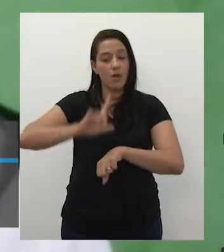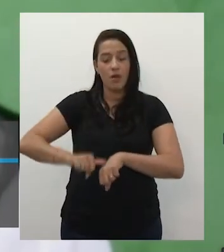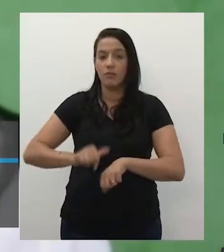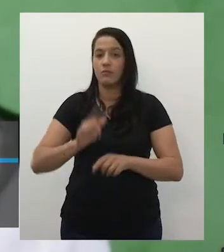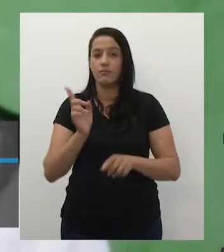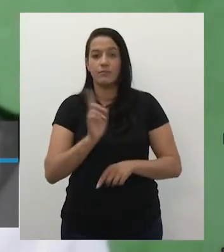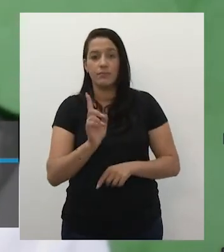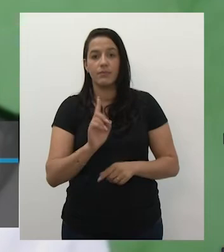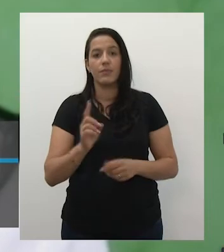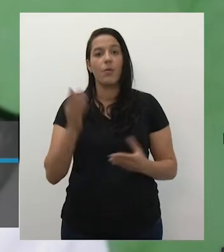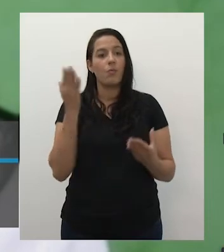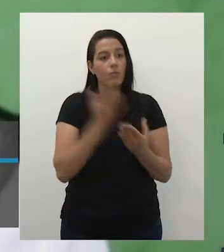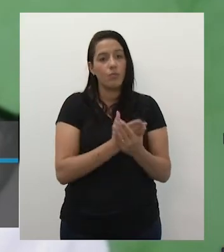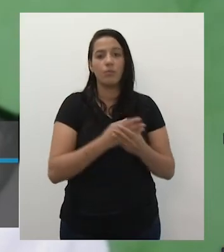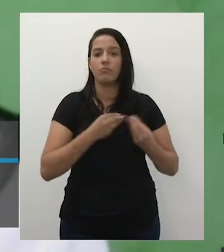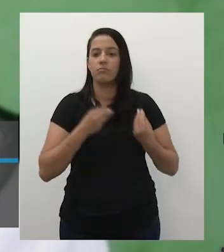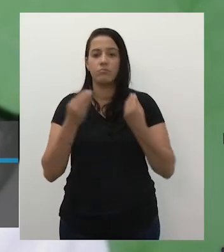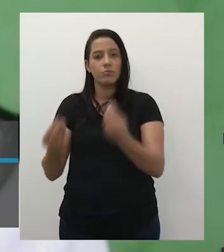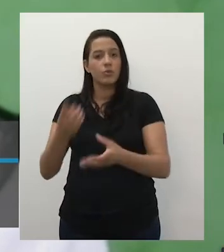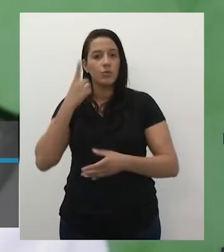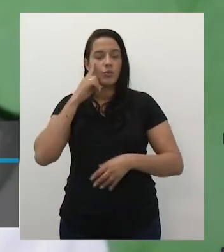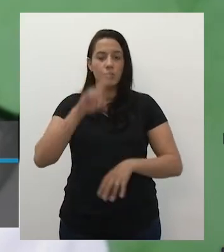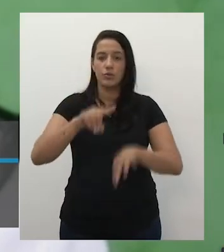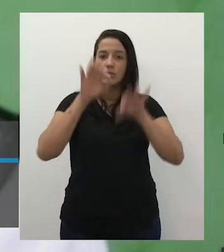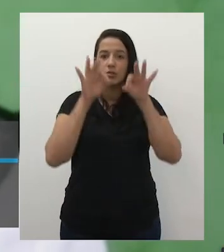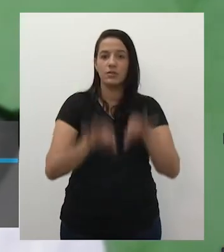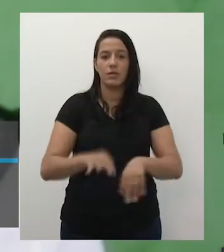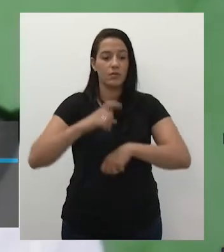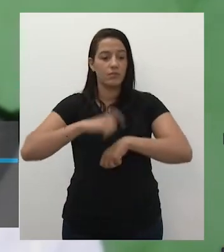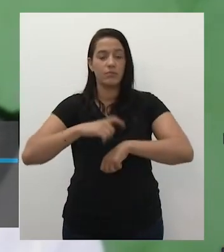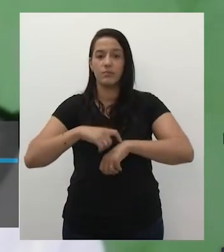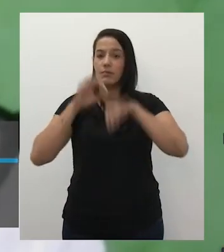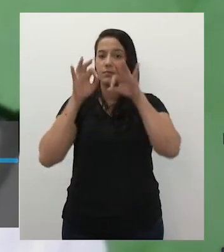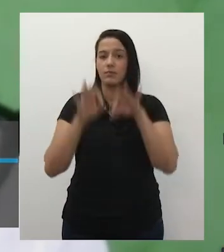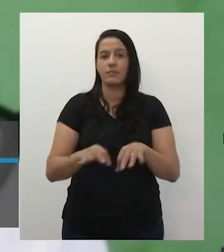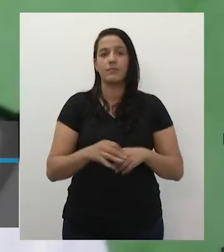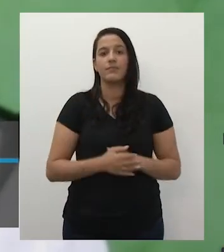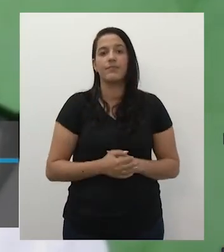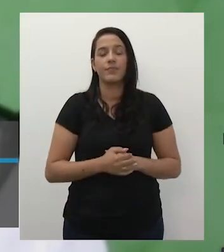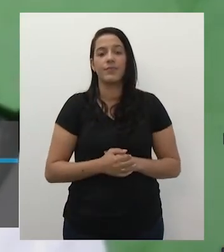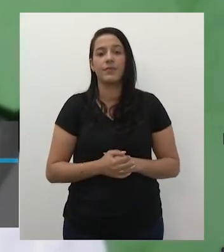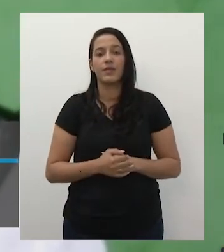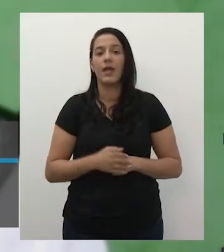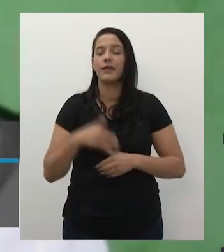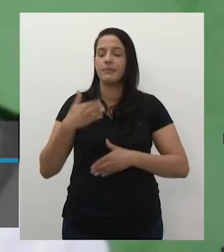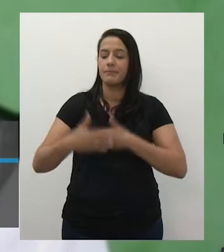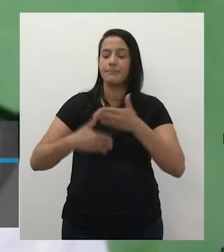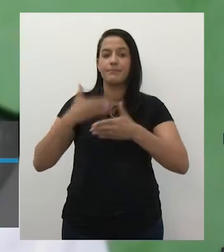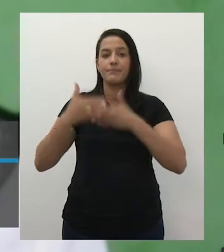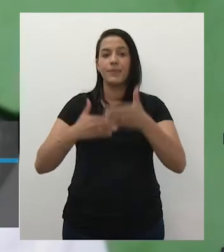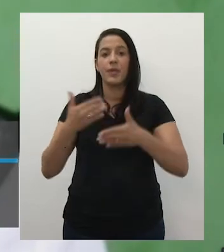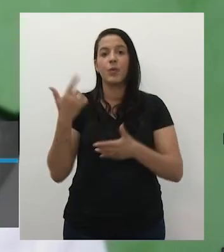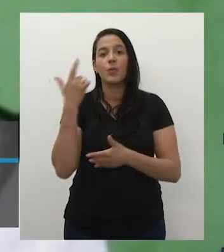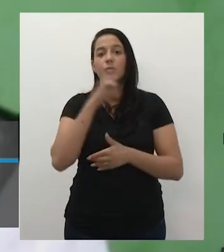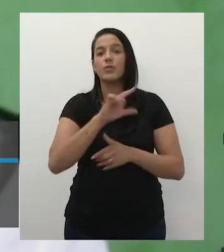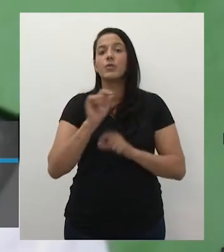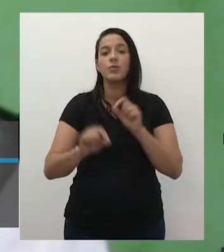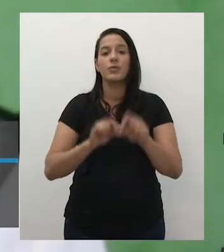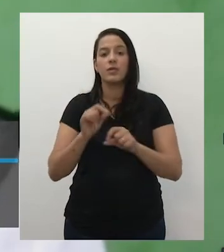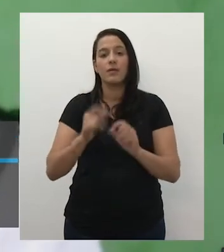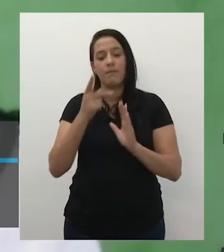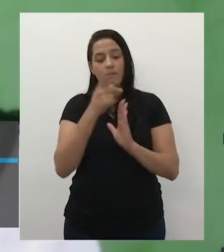replanejar as minhas ações, registrar todas as minhas práticas. E como que eu faria para sanar essa timidez e